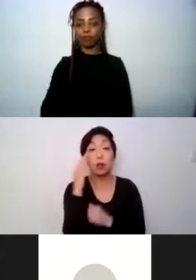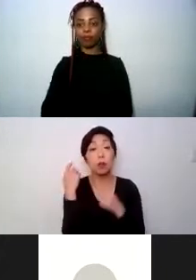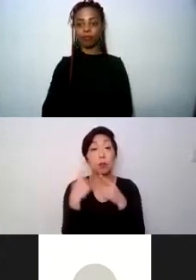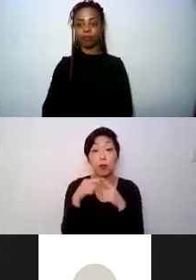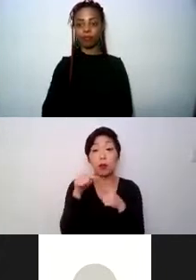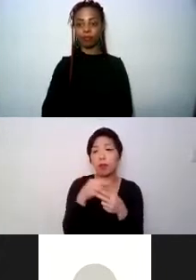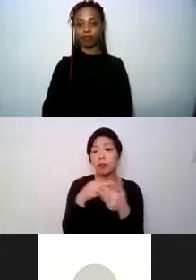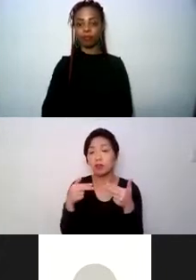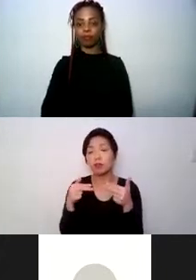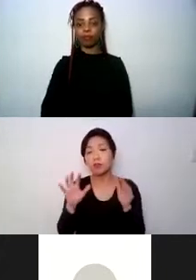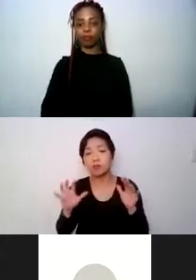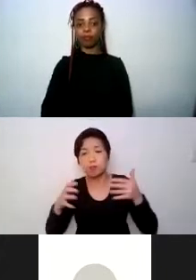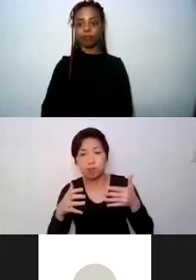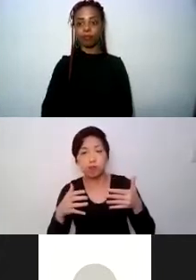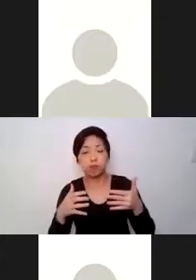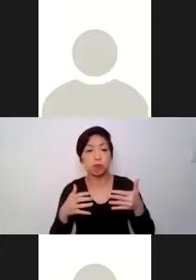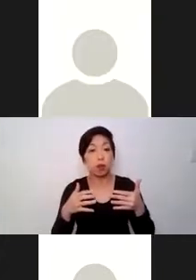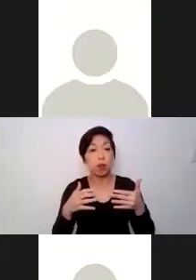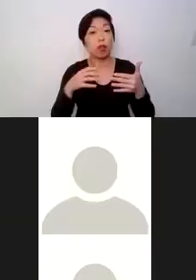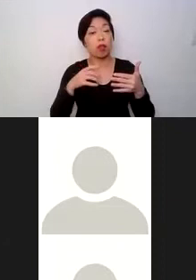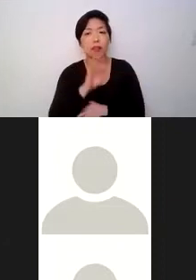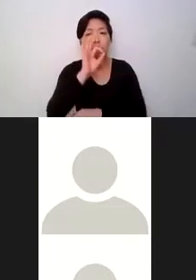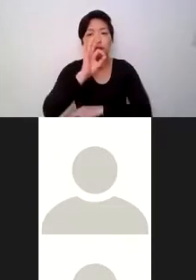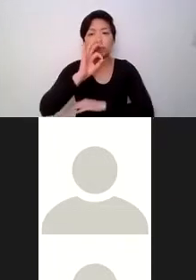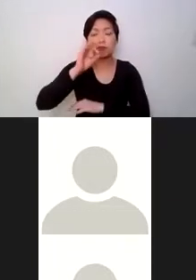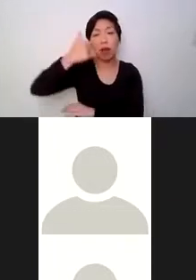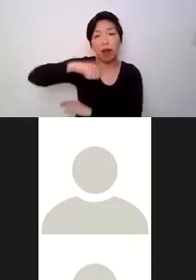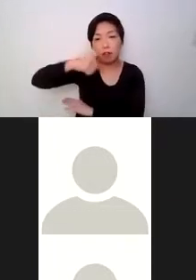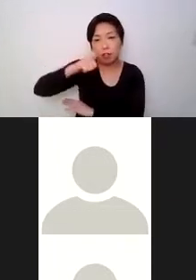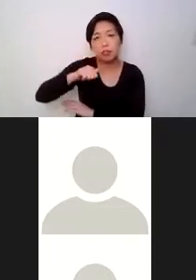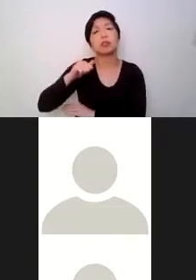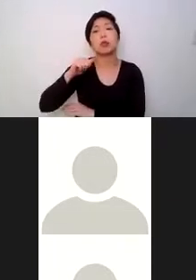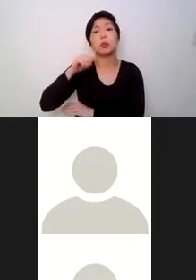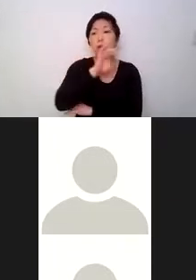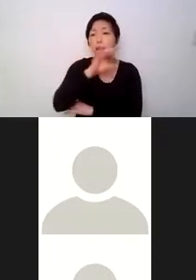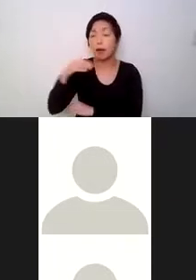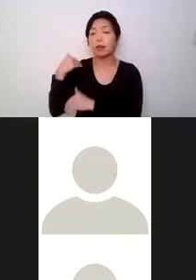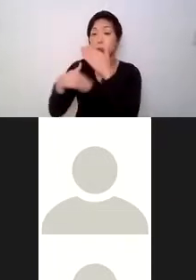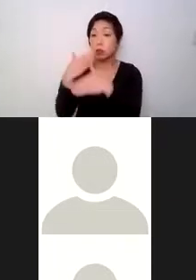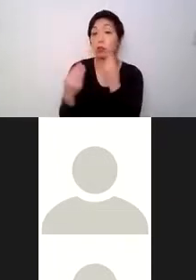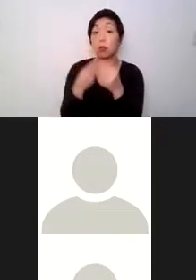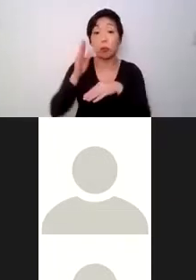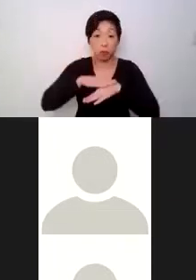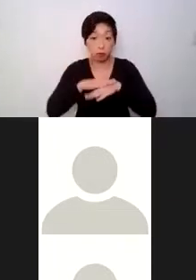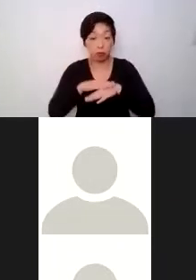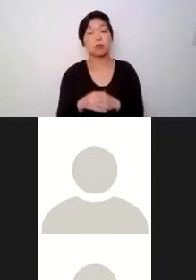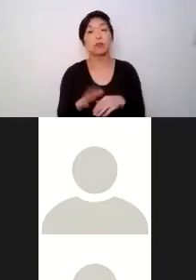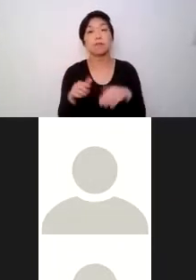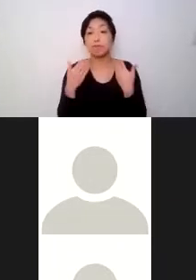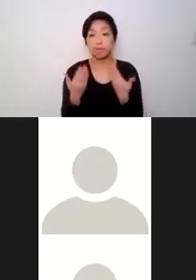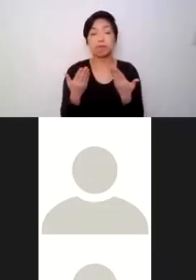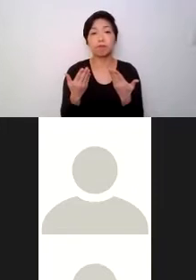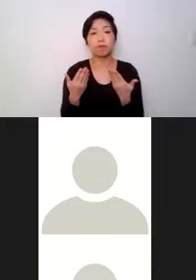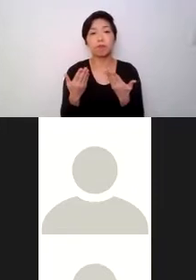todas as instâncias temos que entender quem avaliou cada processo como que foi feito eu acho que